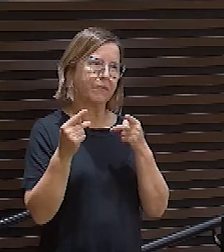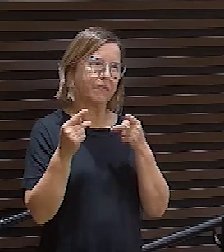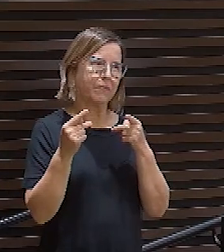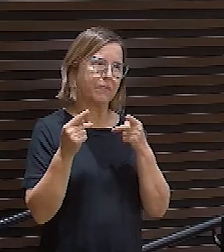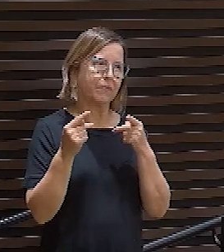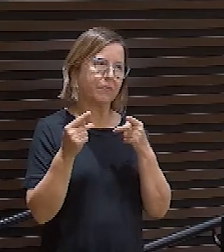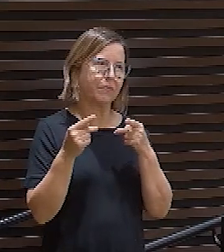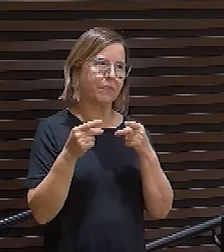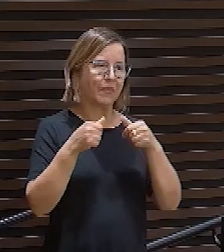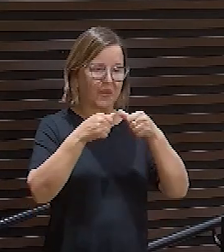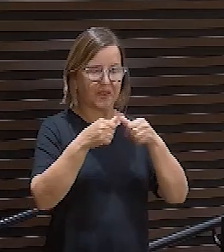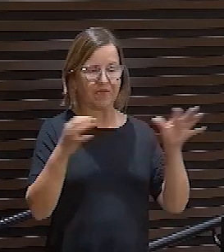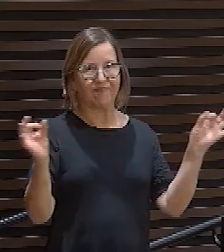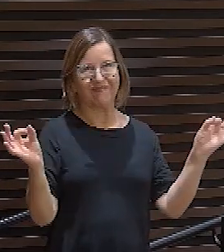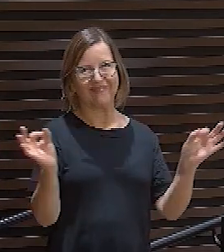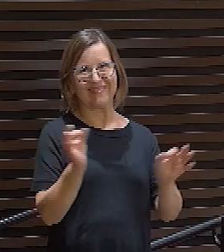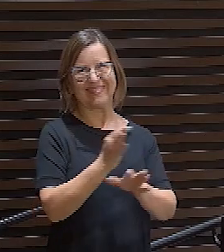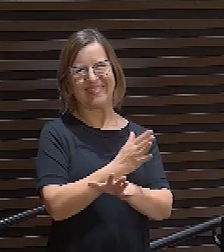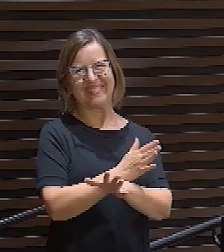está consumado.